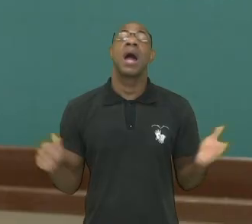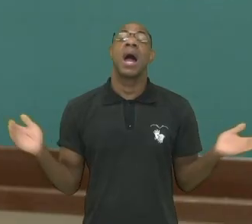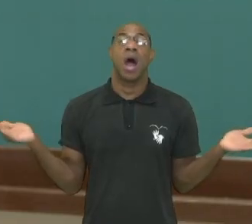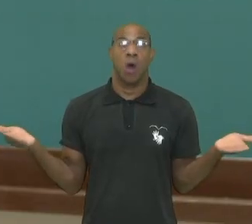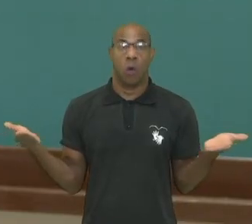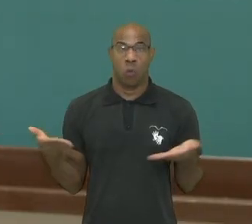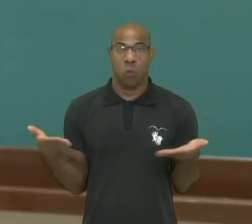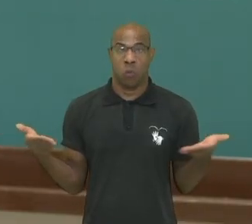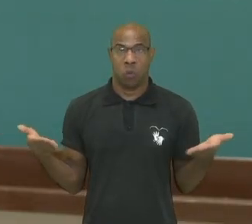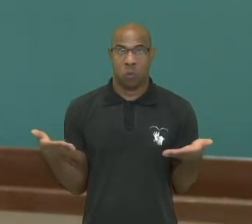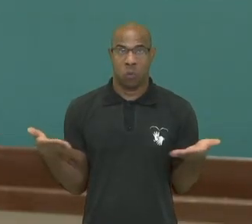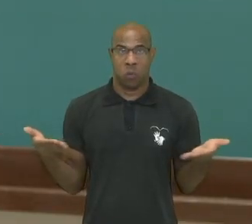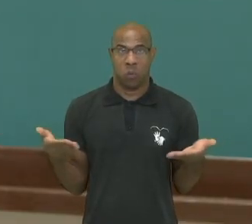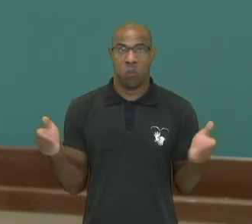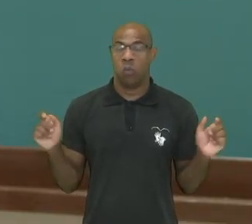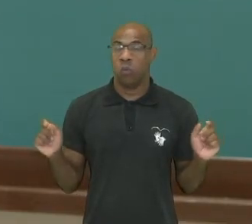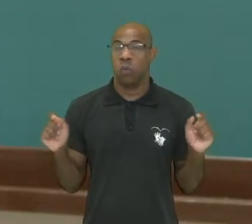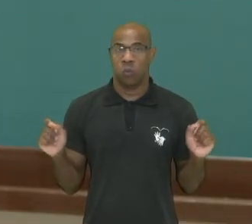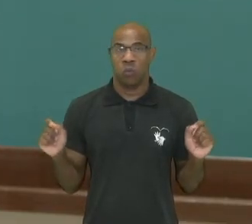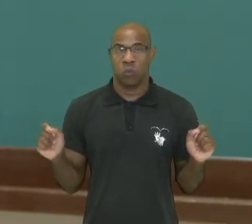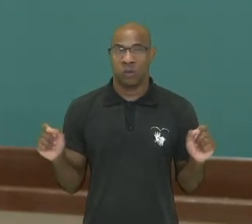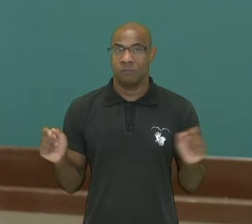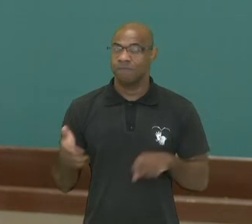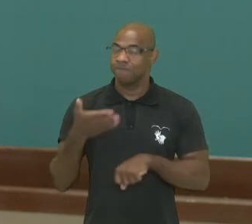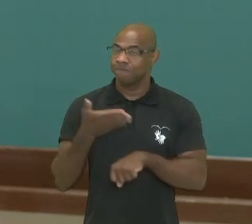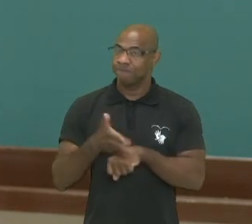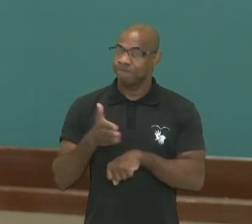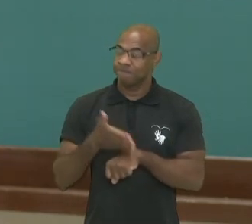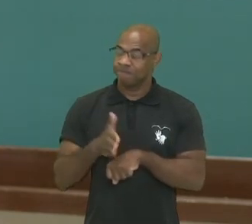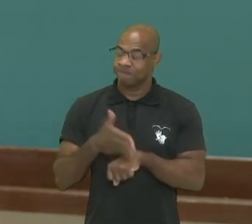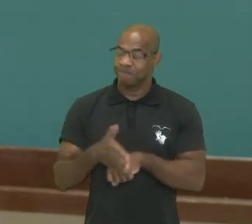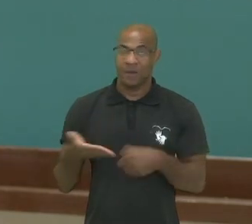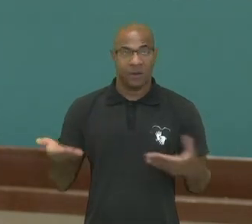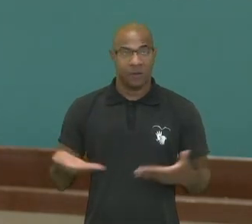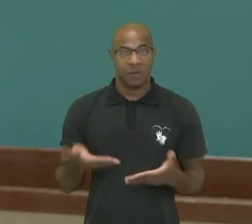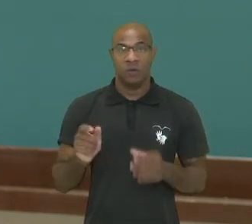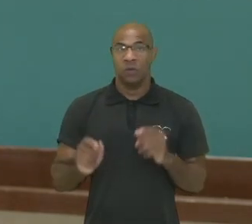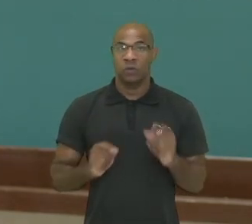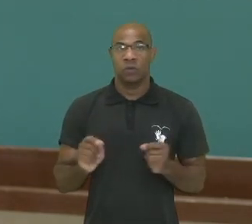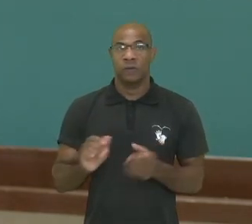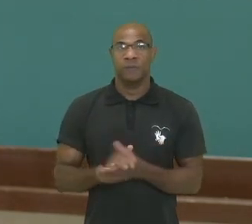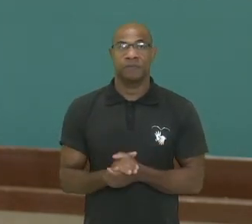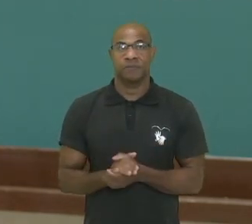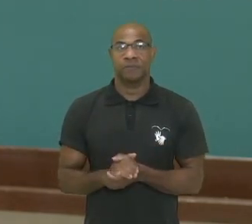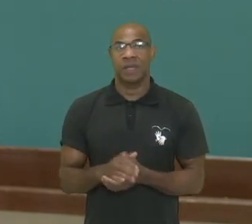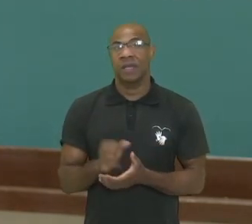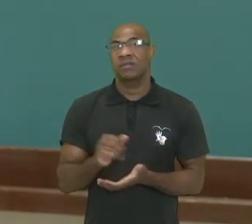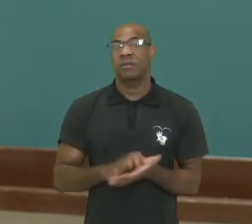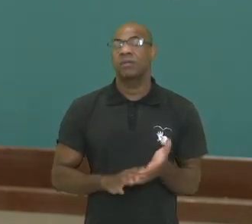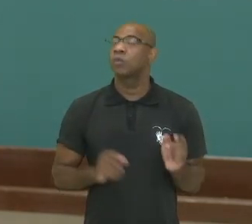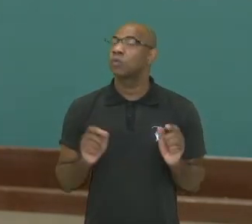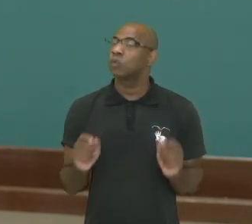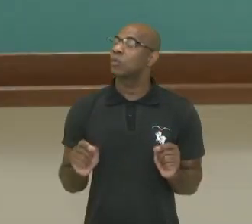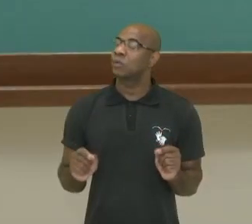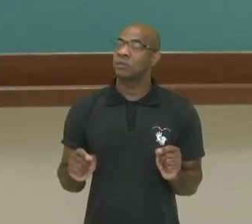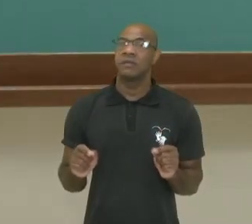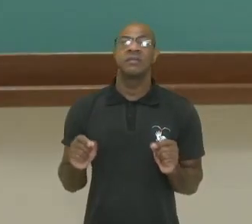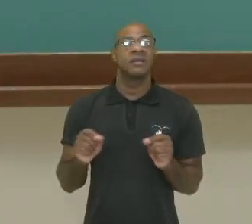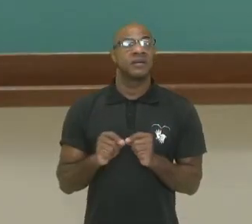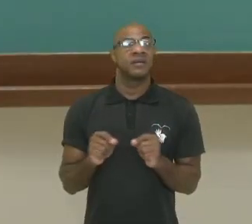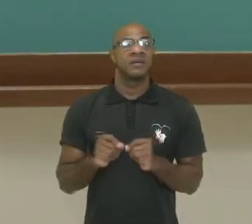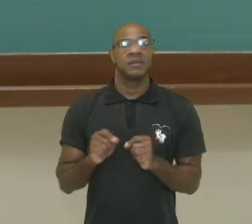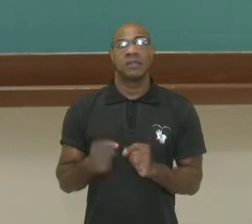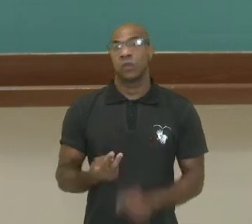Agora chegou a hora de pôr a mão na massa. E o nosso exercício será feito em